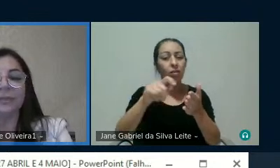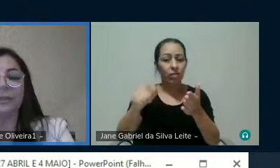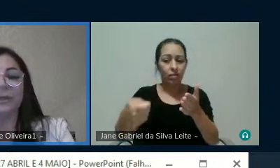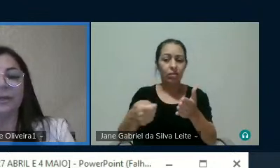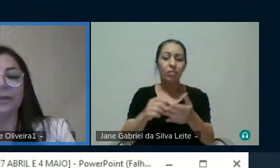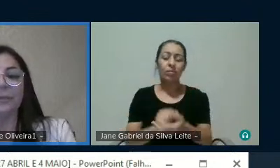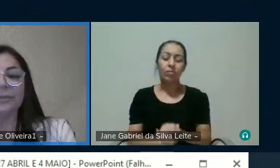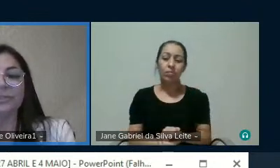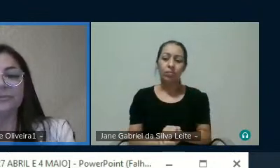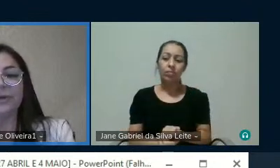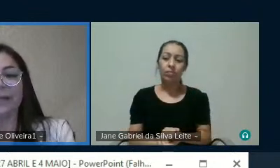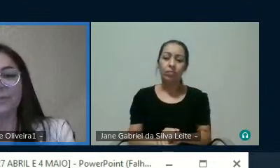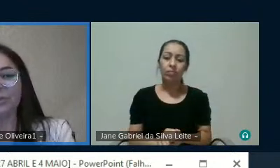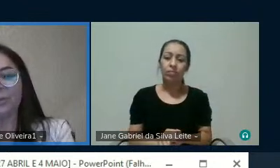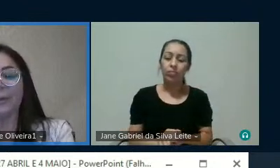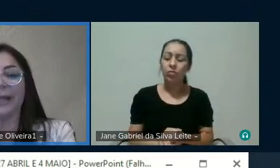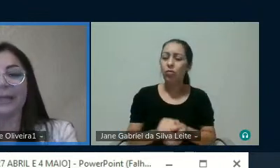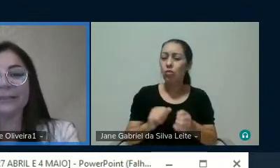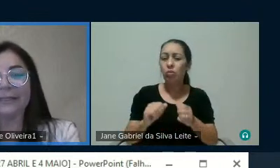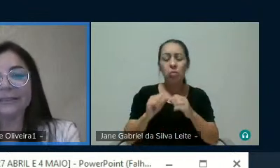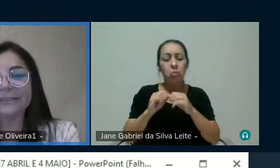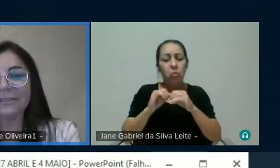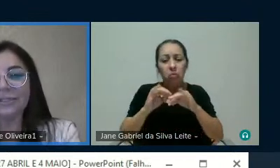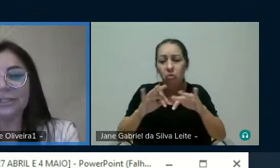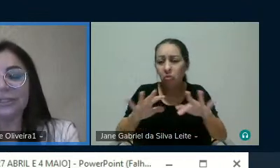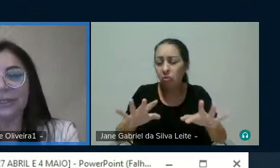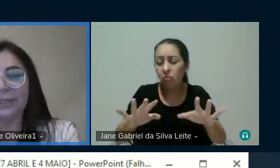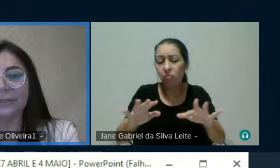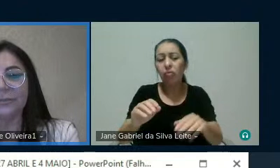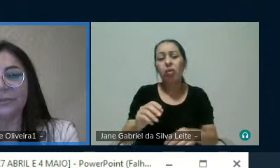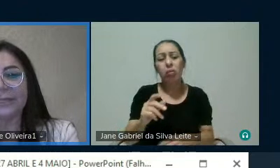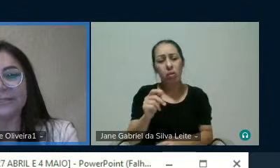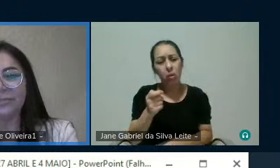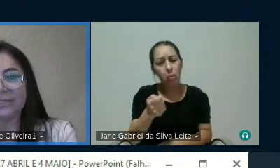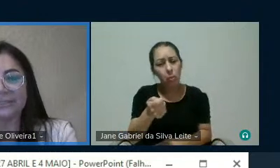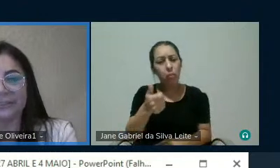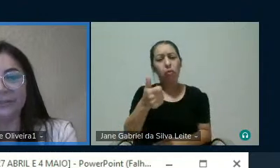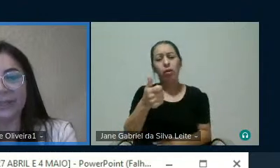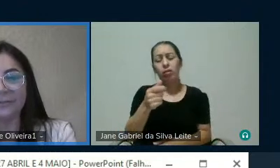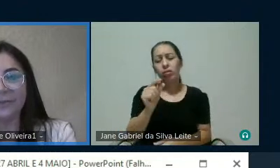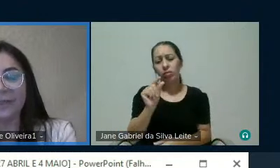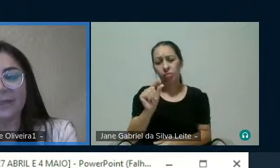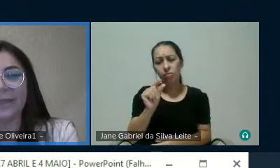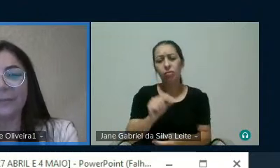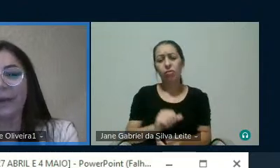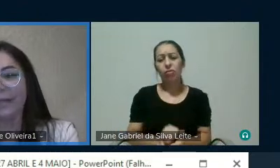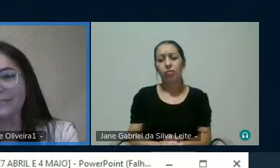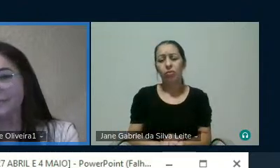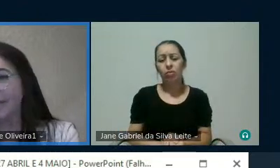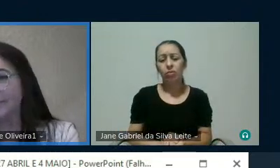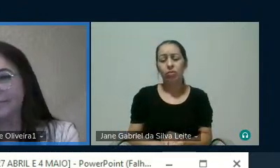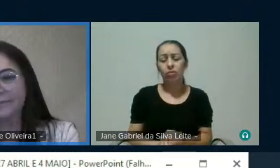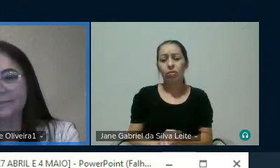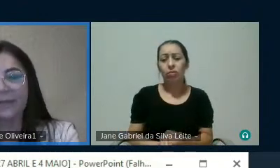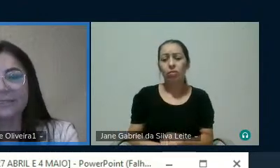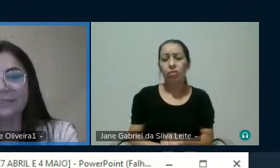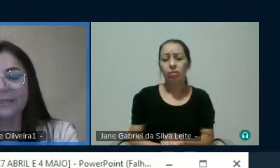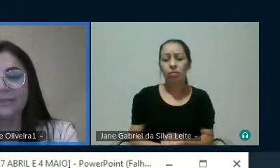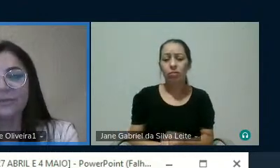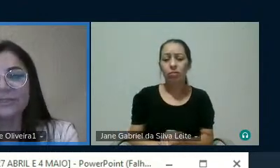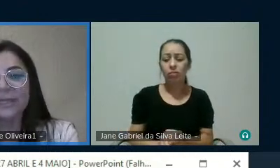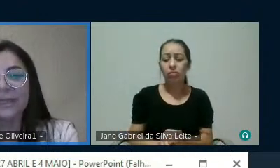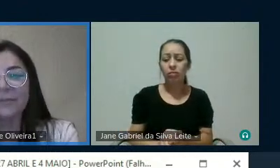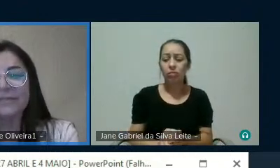muito divulgada, muito propagada ainda, assim, na questão de ensino, né? Ela aparece em